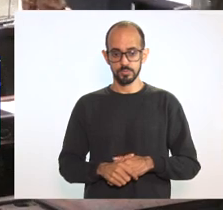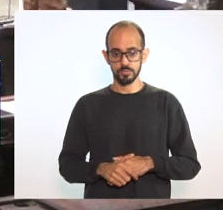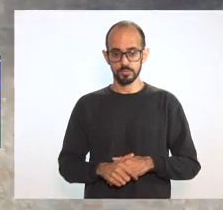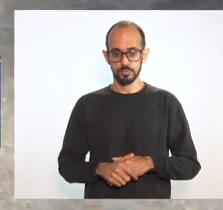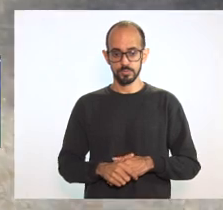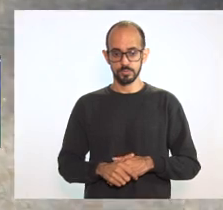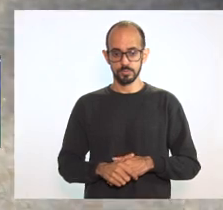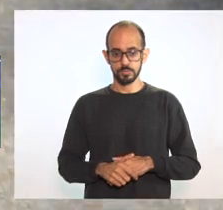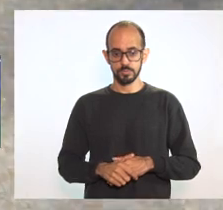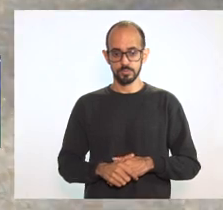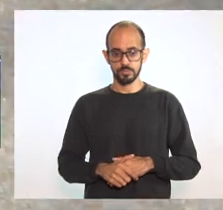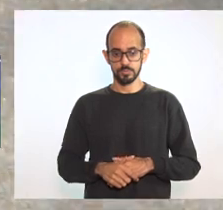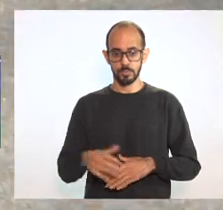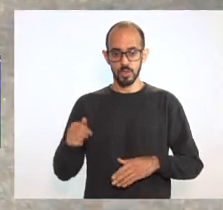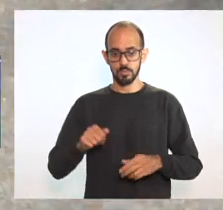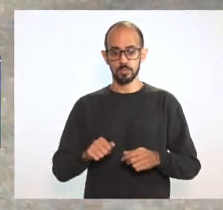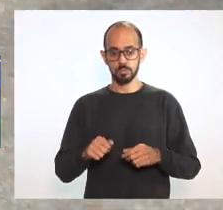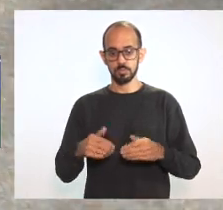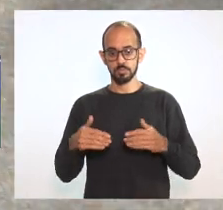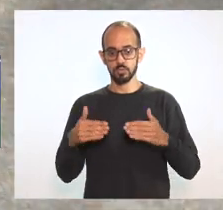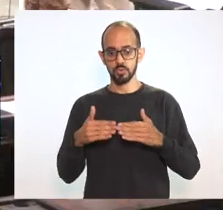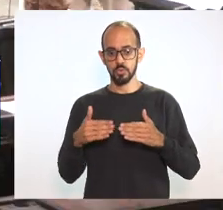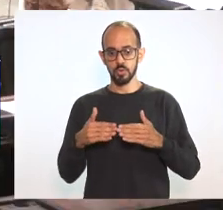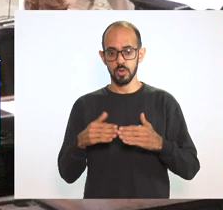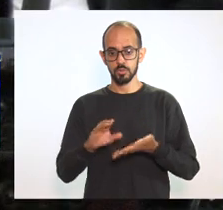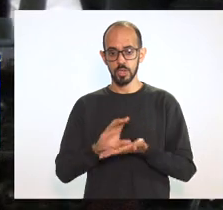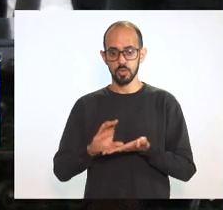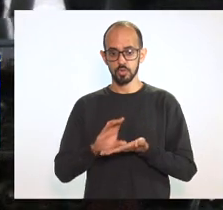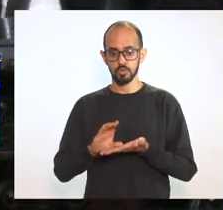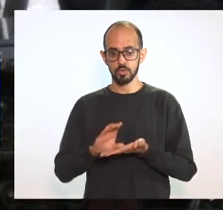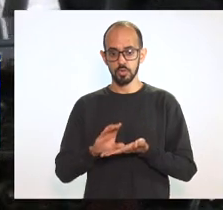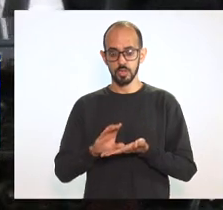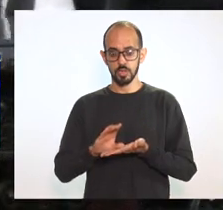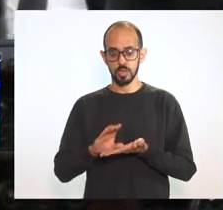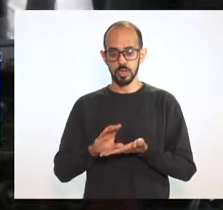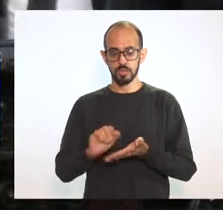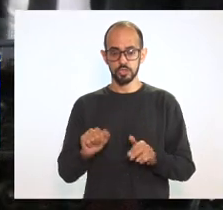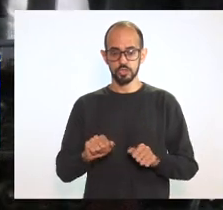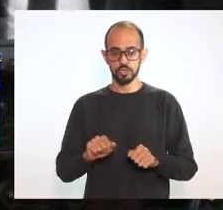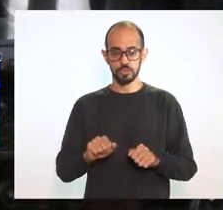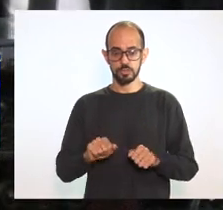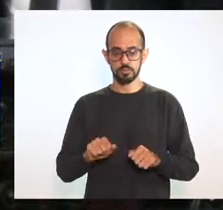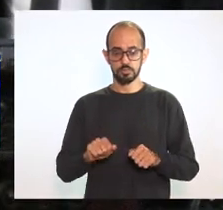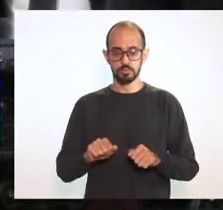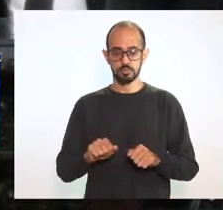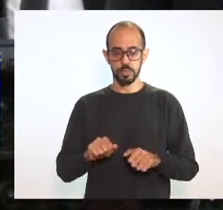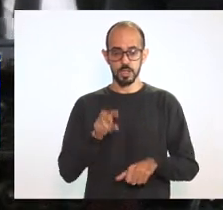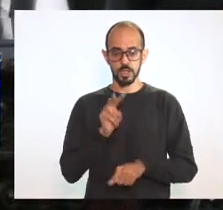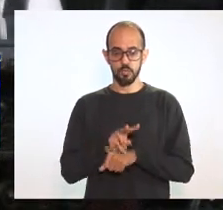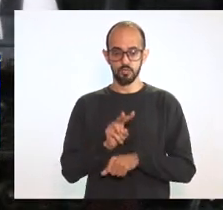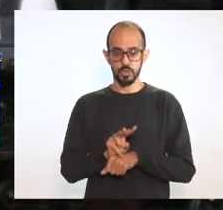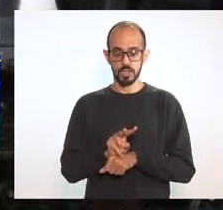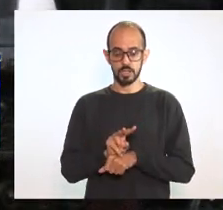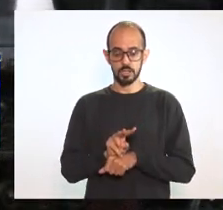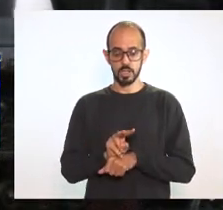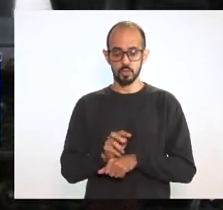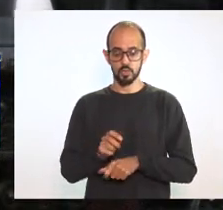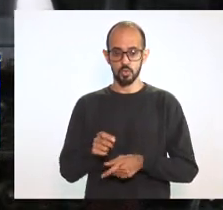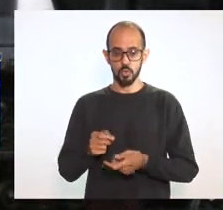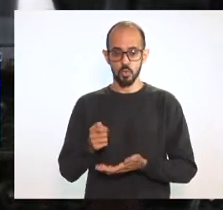Deputado... Parecer pela constitucionalidade, presidente. Pela Comissão de Defesa do Consumidor, deputado Fábio